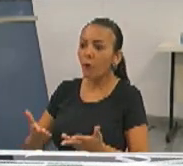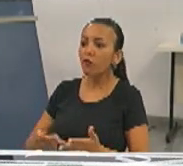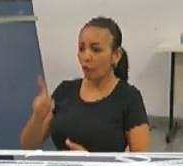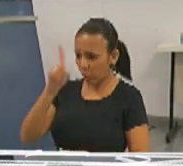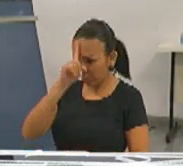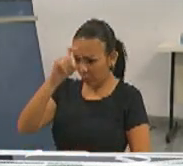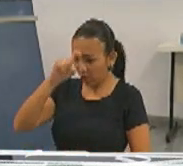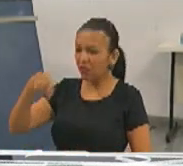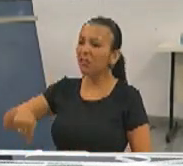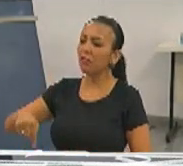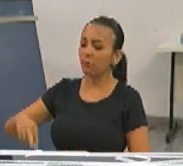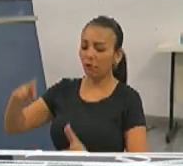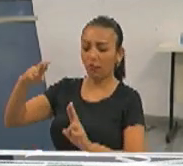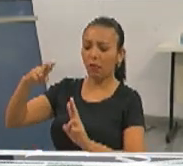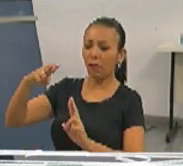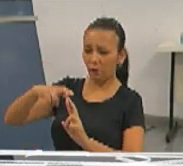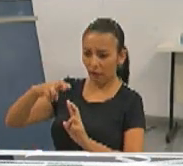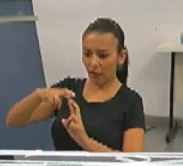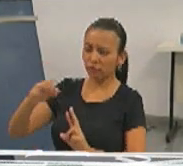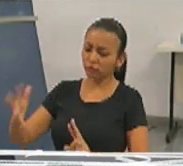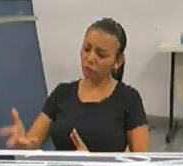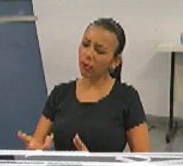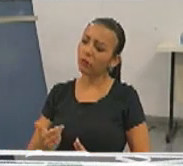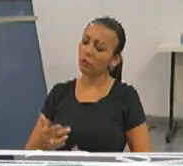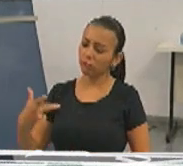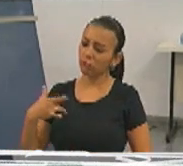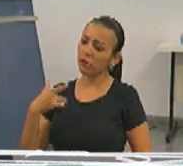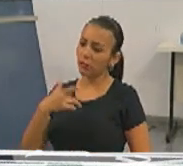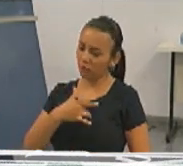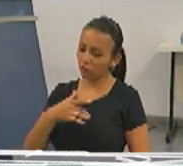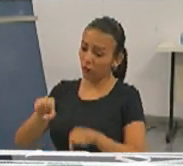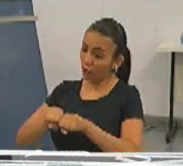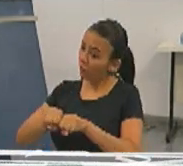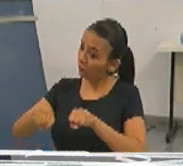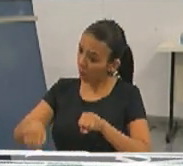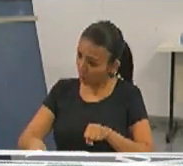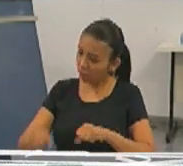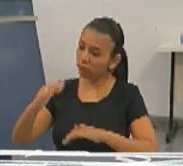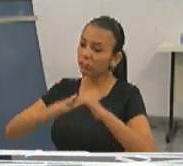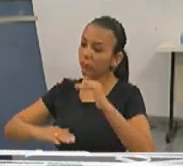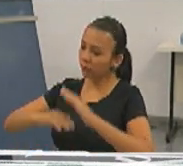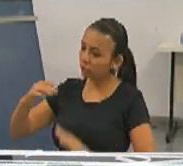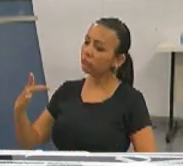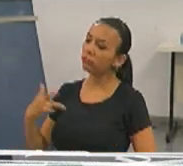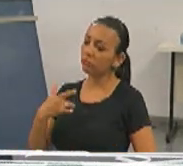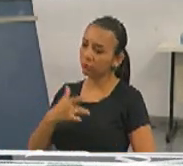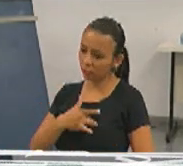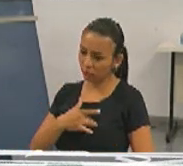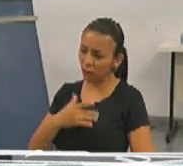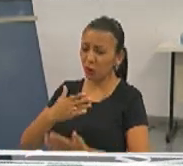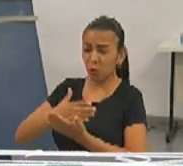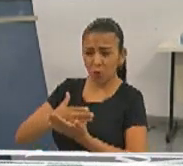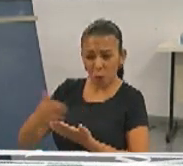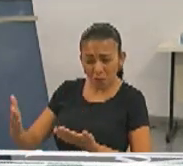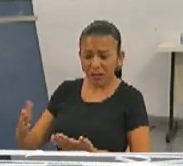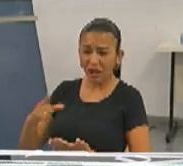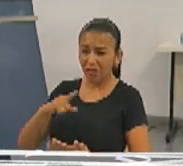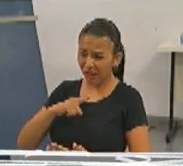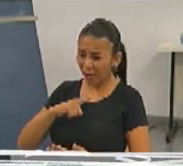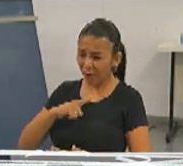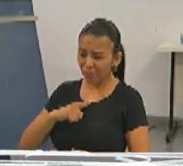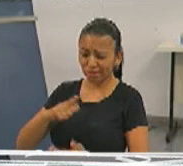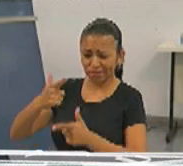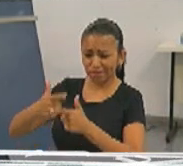qualidade na assistência à saúde e na formação dos profissionais de saúde. No início, nos deparamos com grandes